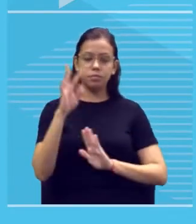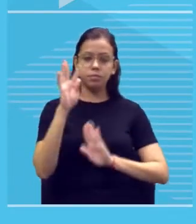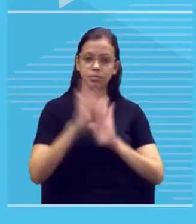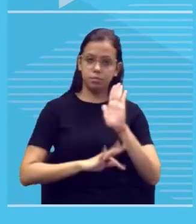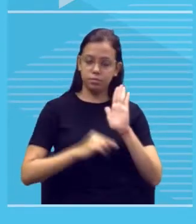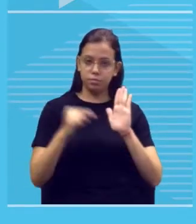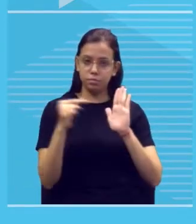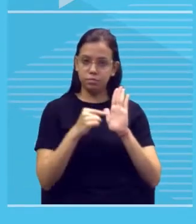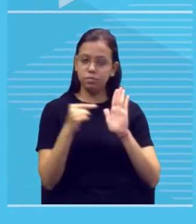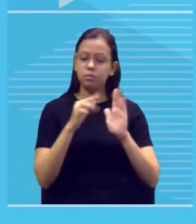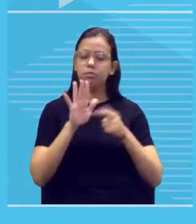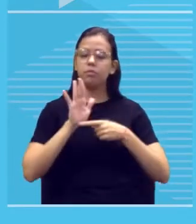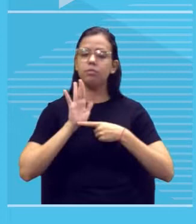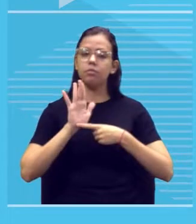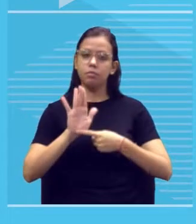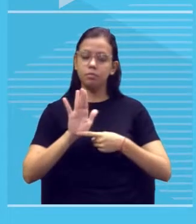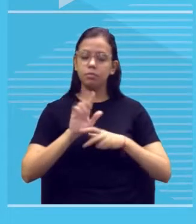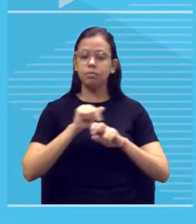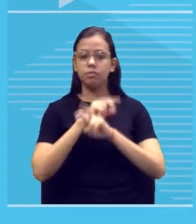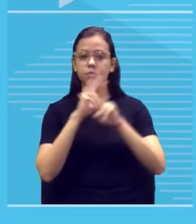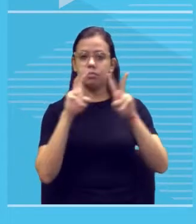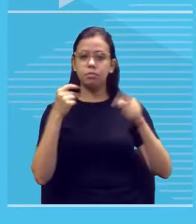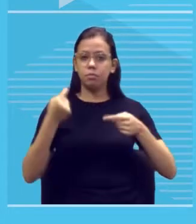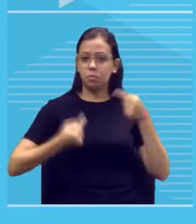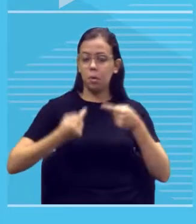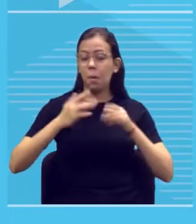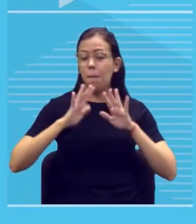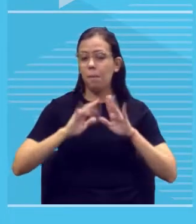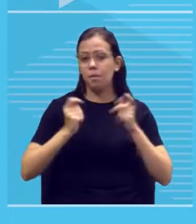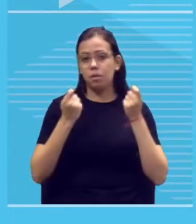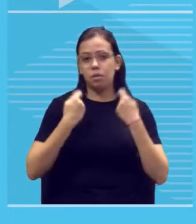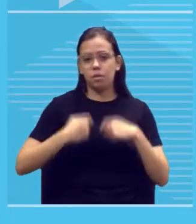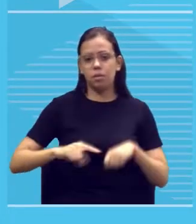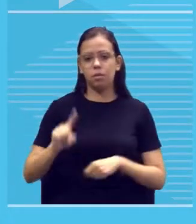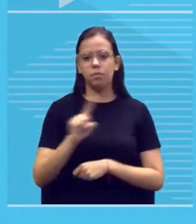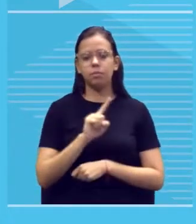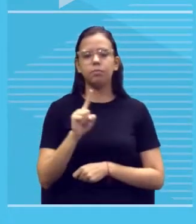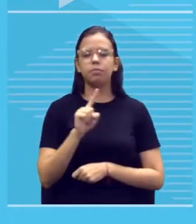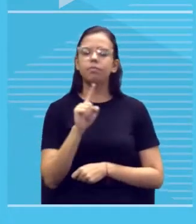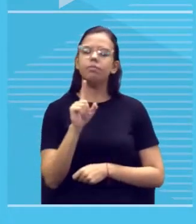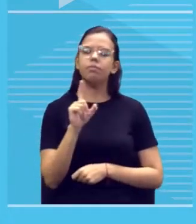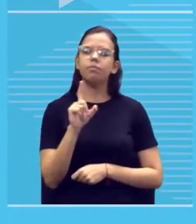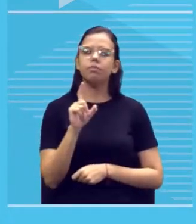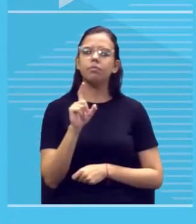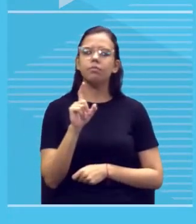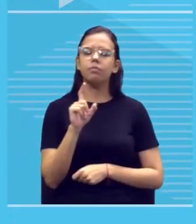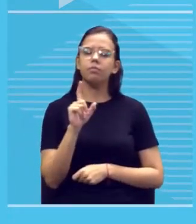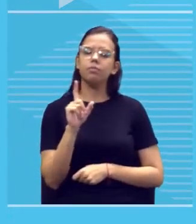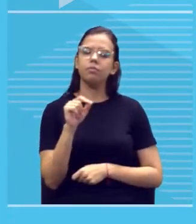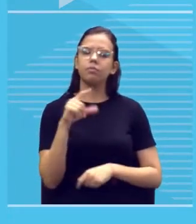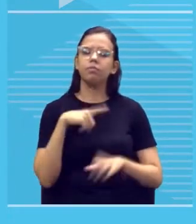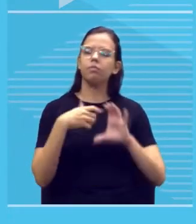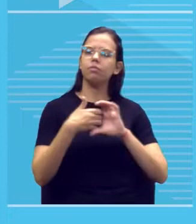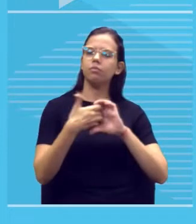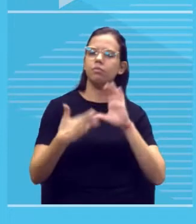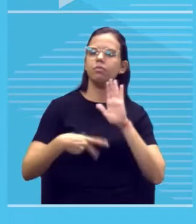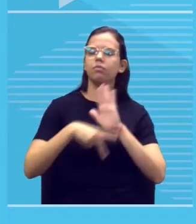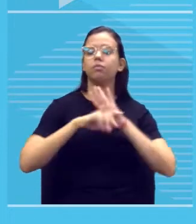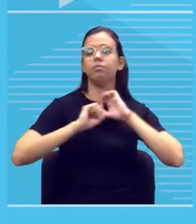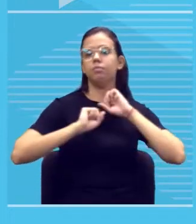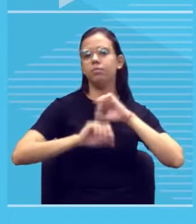sendo interpretado sobre política mas não necessariamente com viés de ensinar